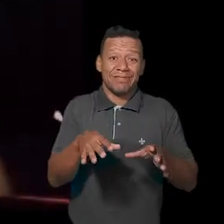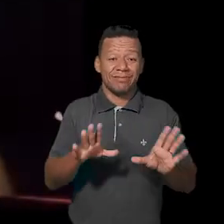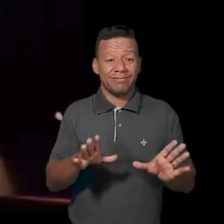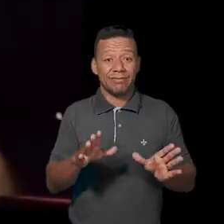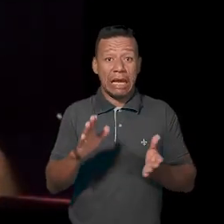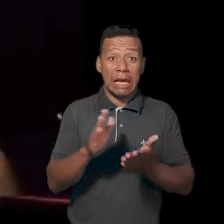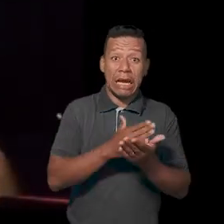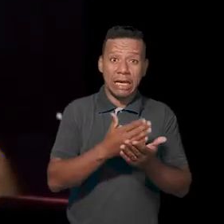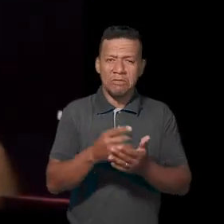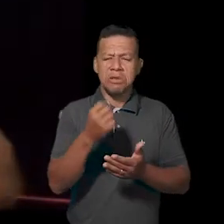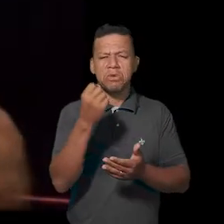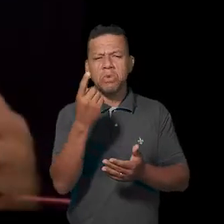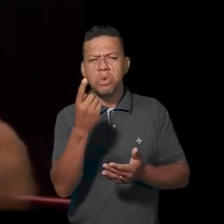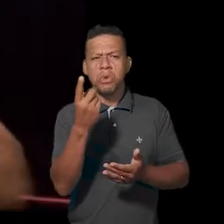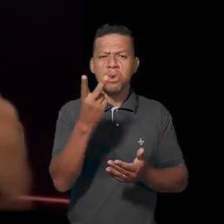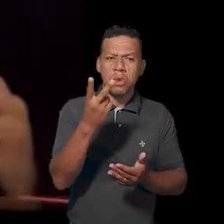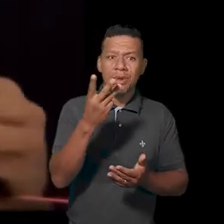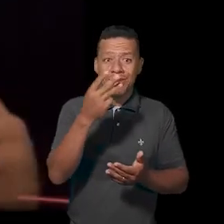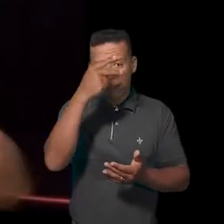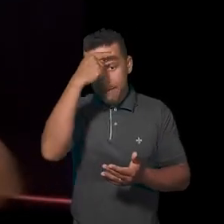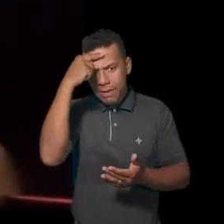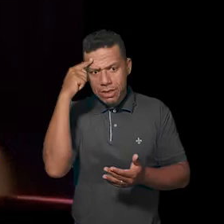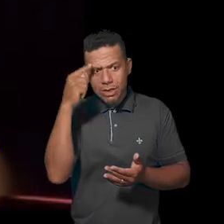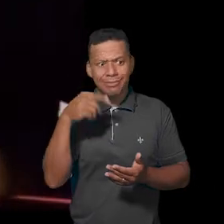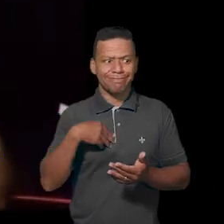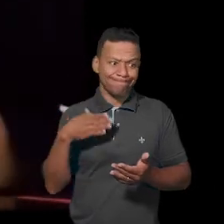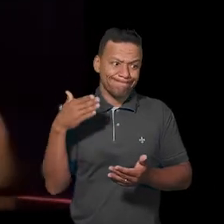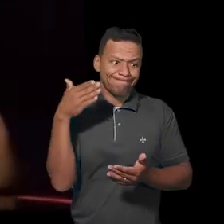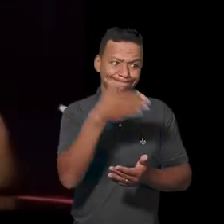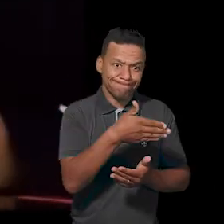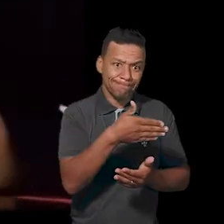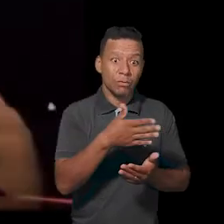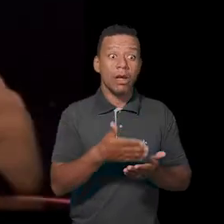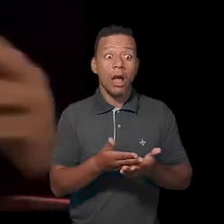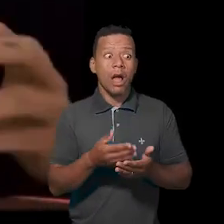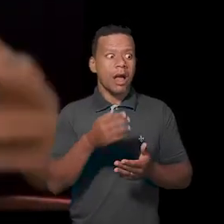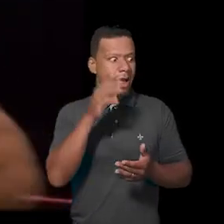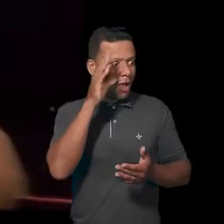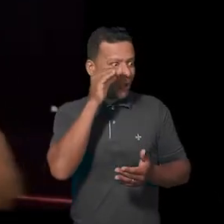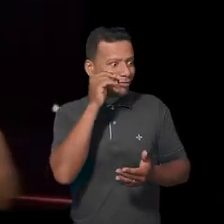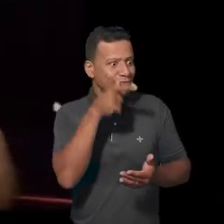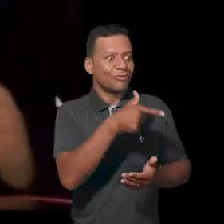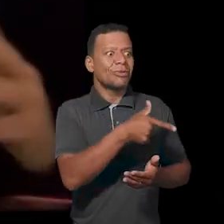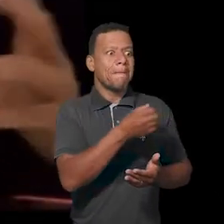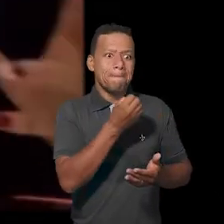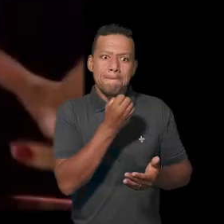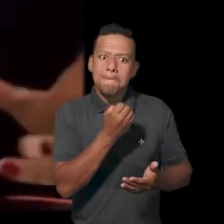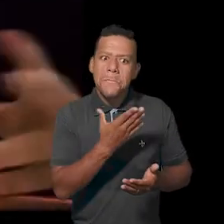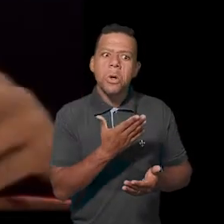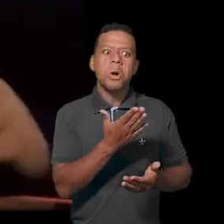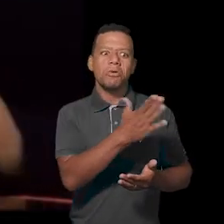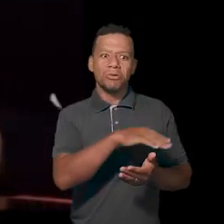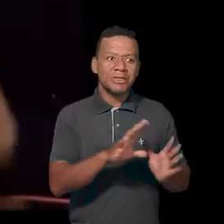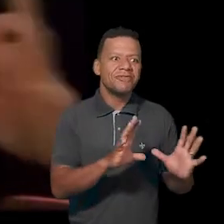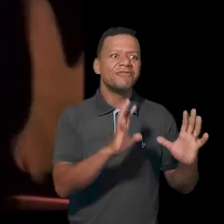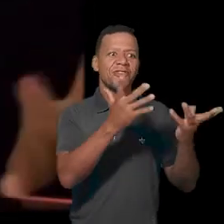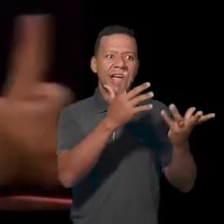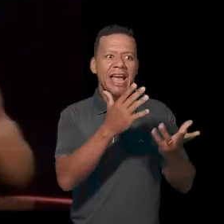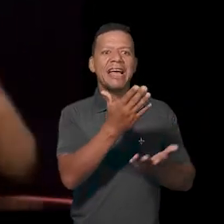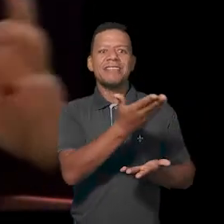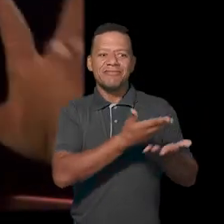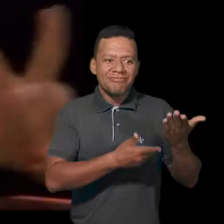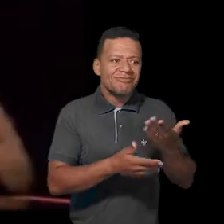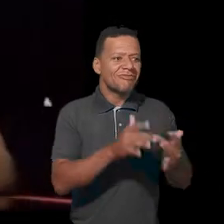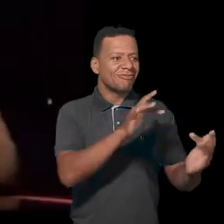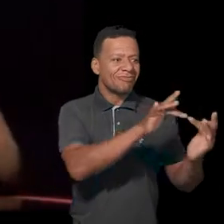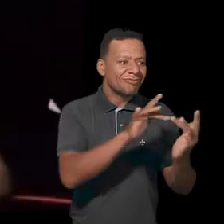fizeram o curso acabavam ficando de curiosa, mesmo que fosse por causa da festa, por causa a galera é mais descolada,